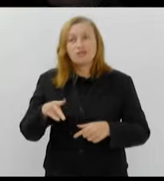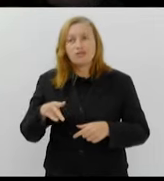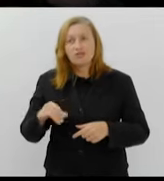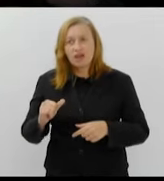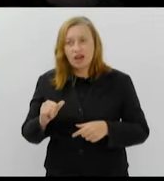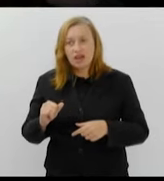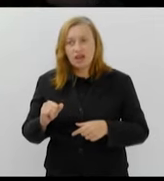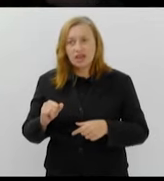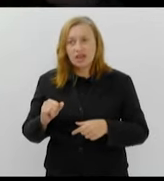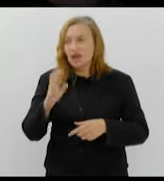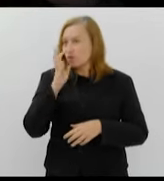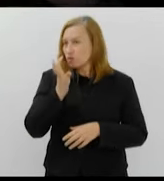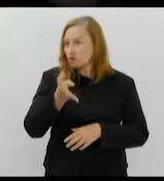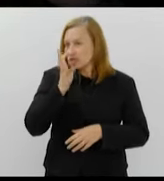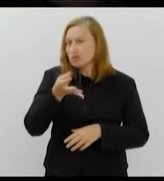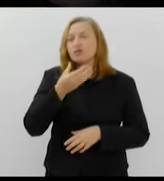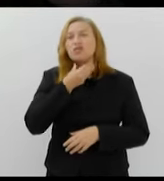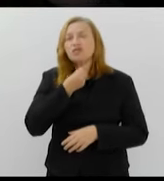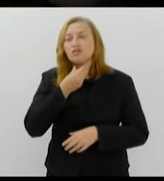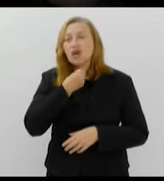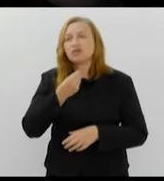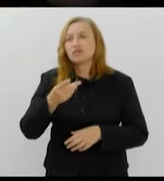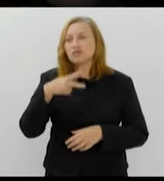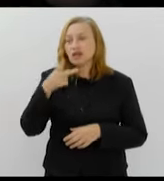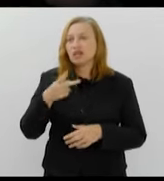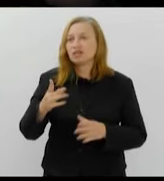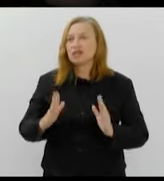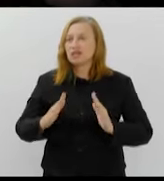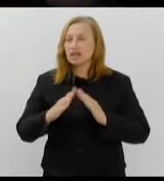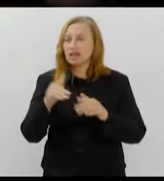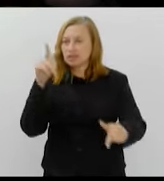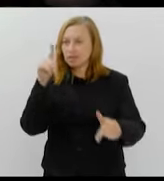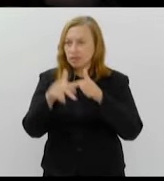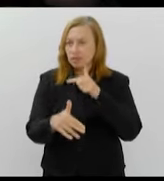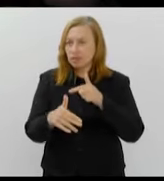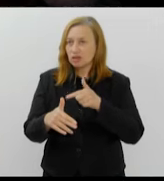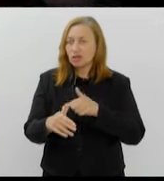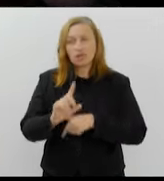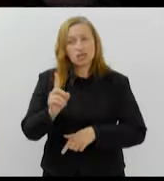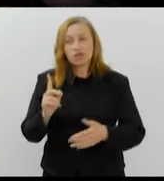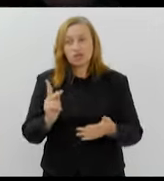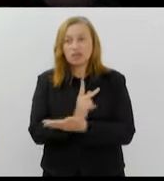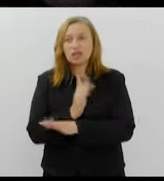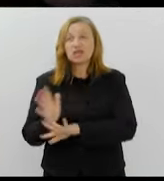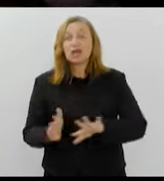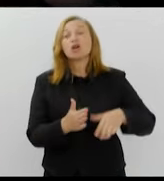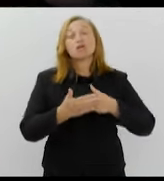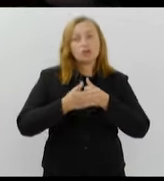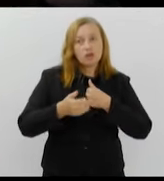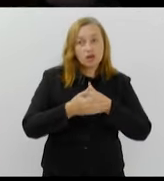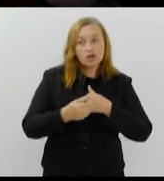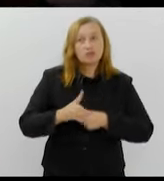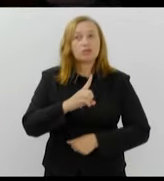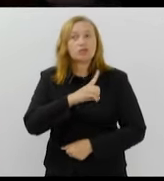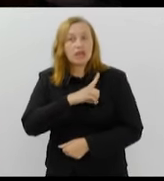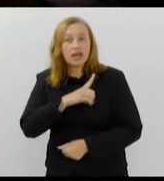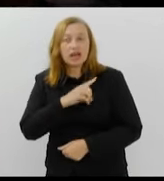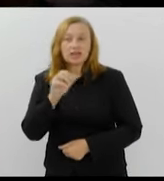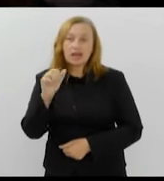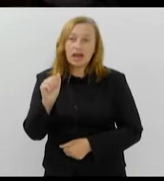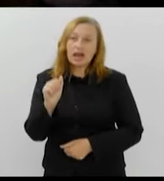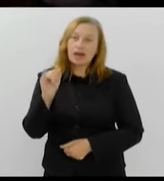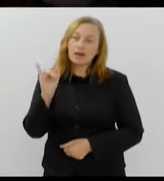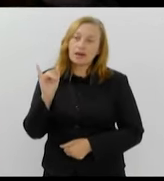repercussões midiáticas de que essa casa tá interferindo na segurança e não está eu tenho carinho e apreço ao delegado Amim que sempre